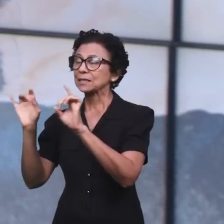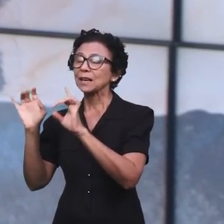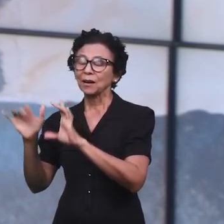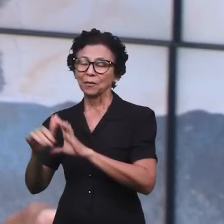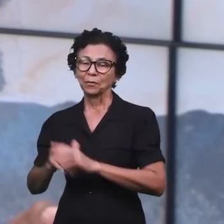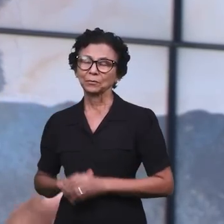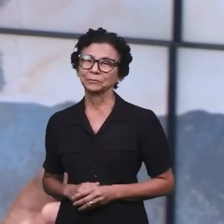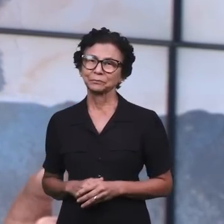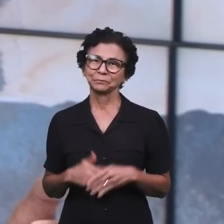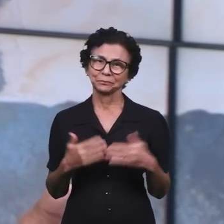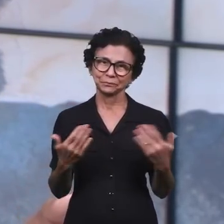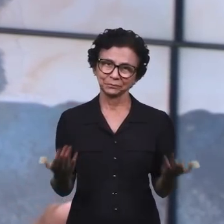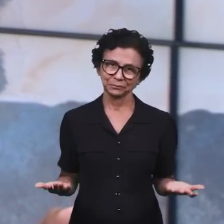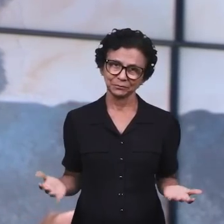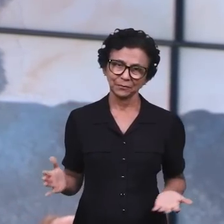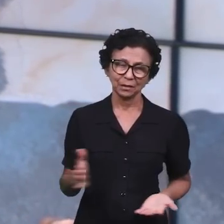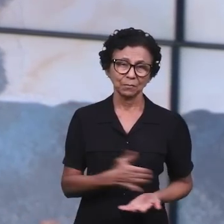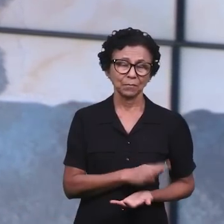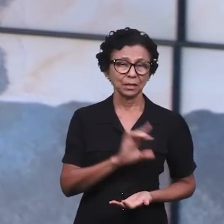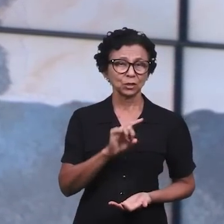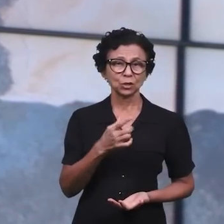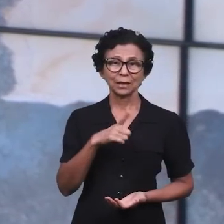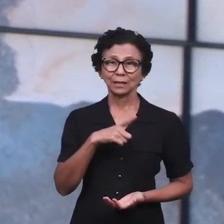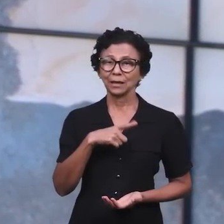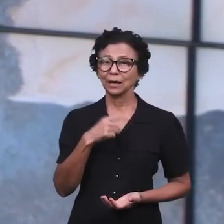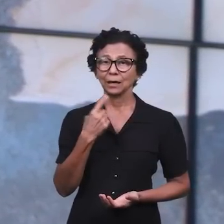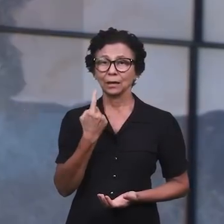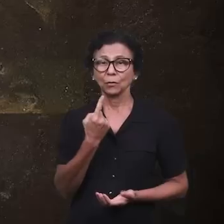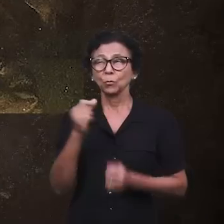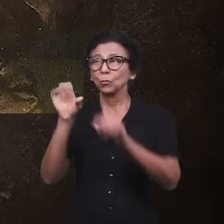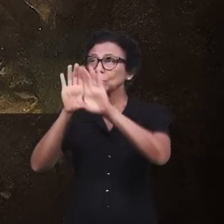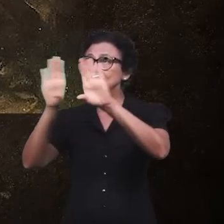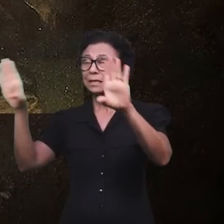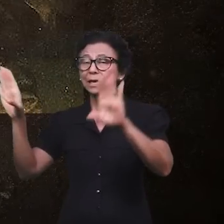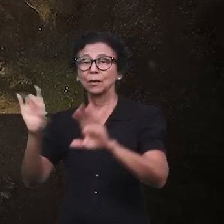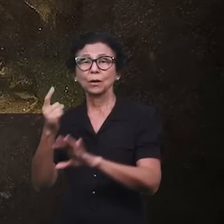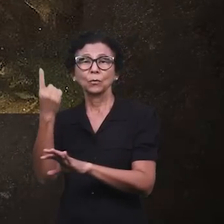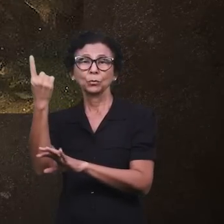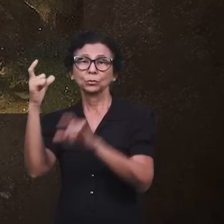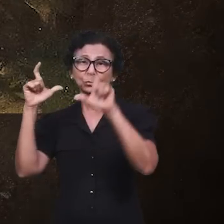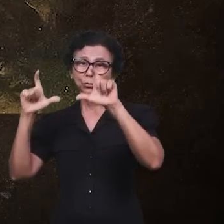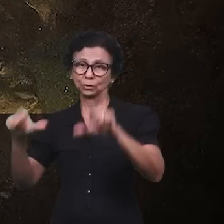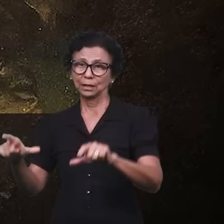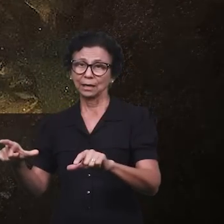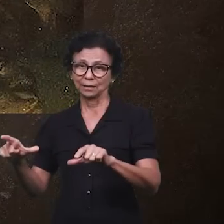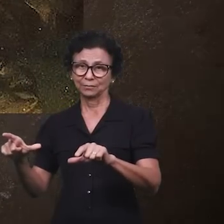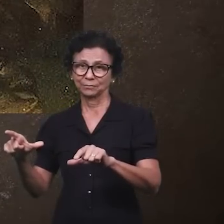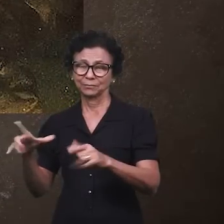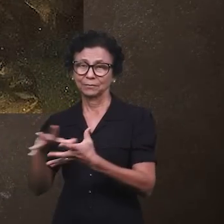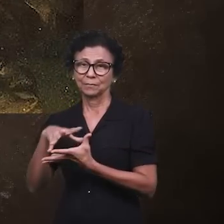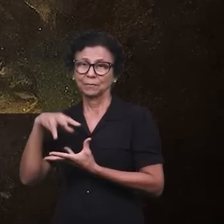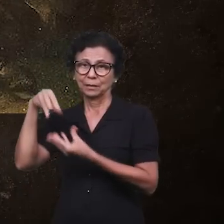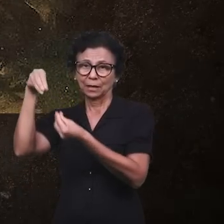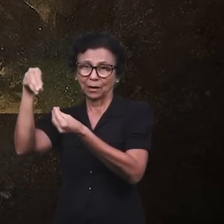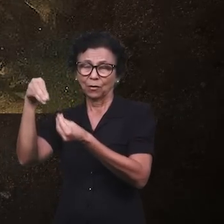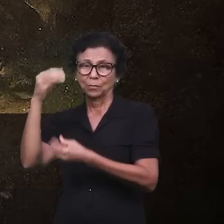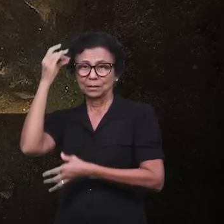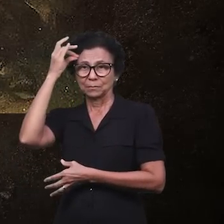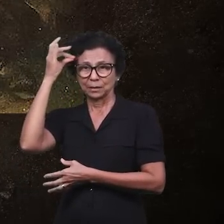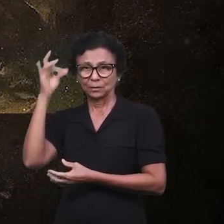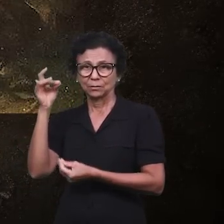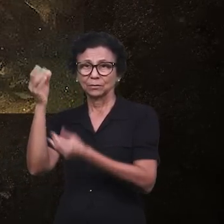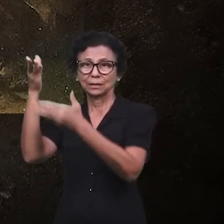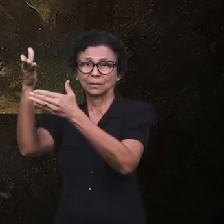heresia é no ano 600, as orações começaram a ser dirigidas a